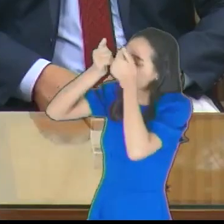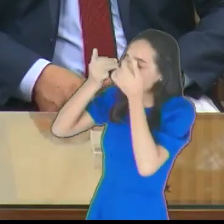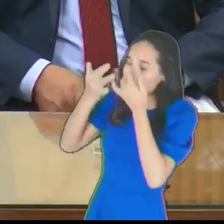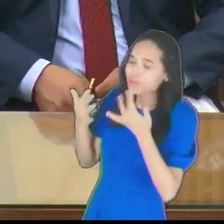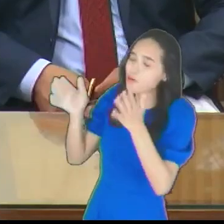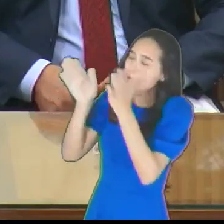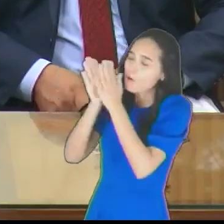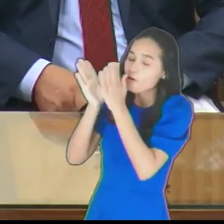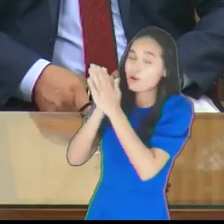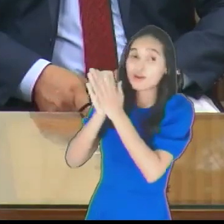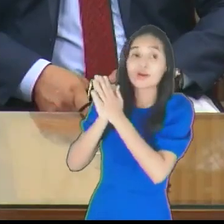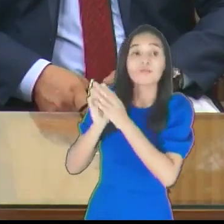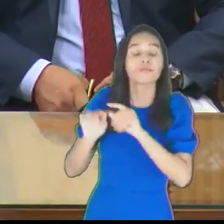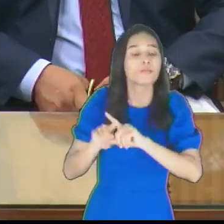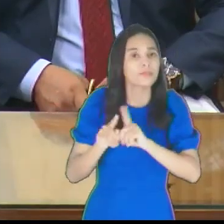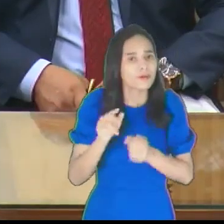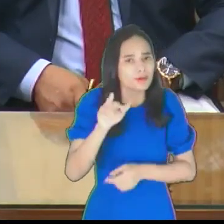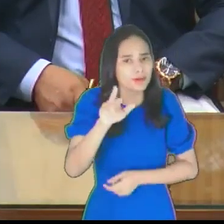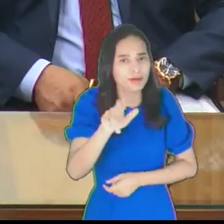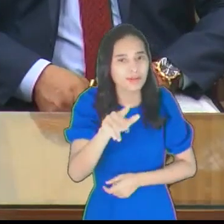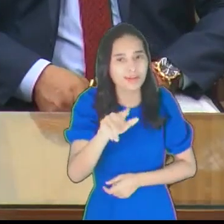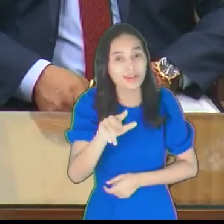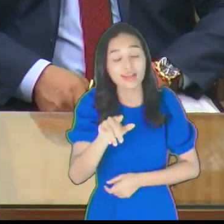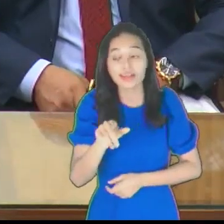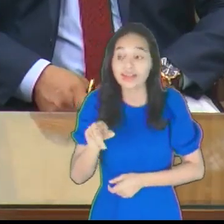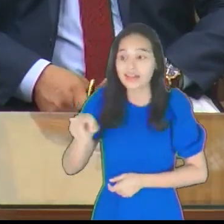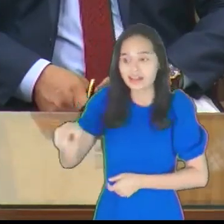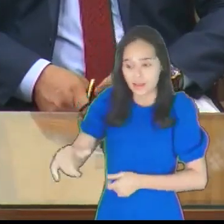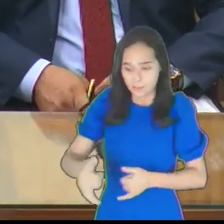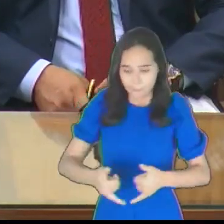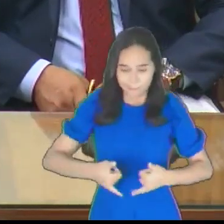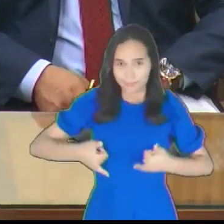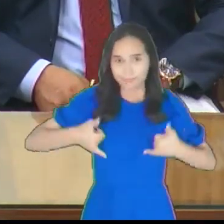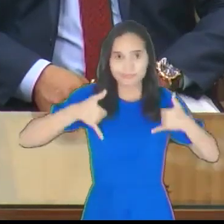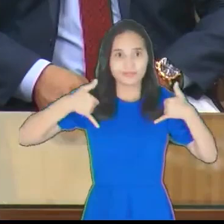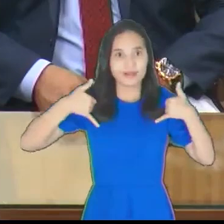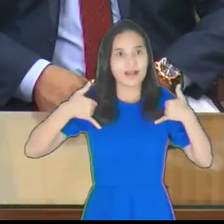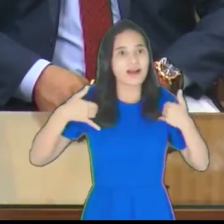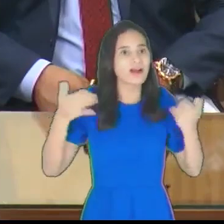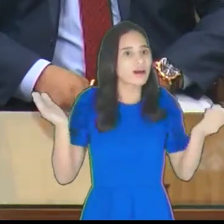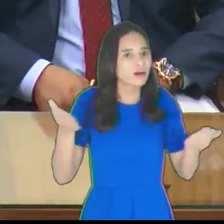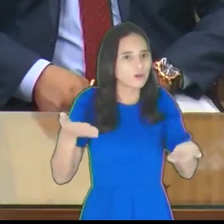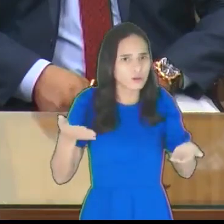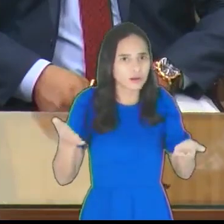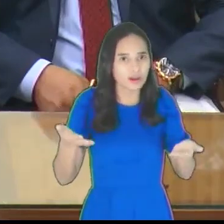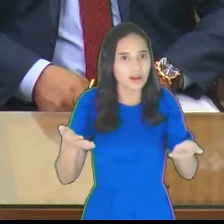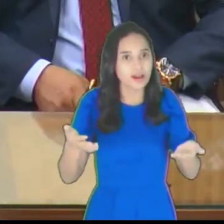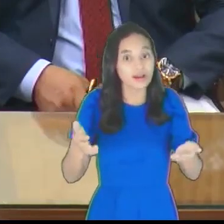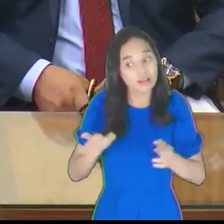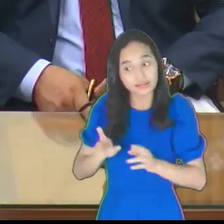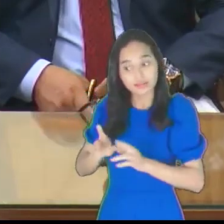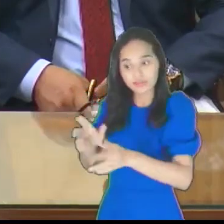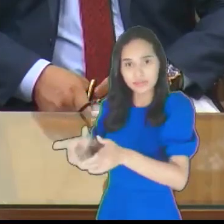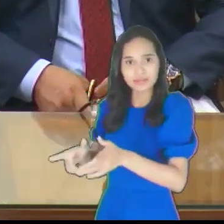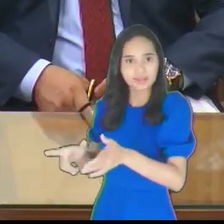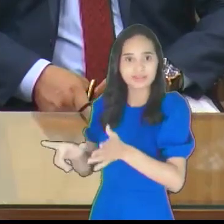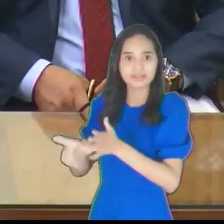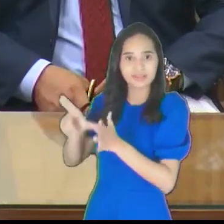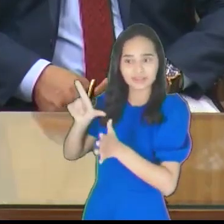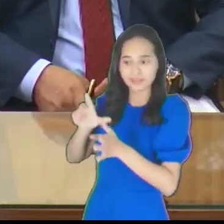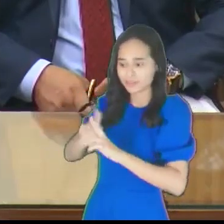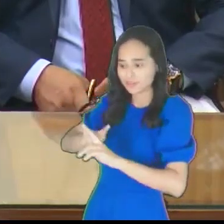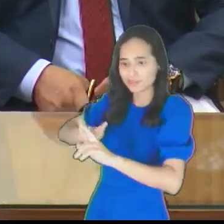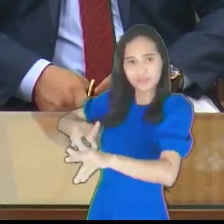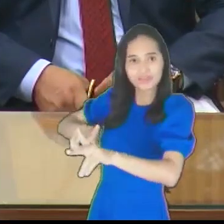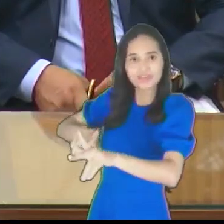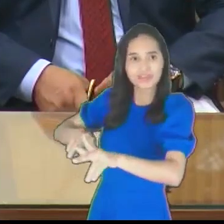orar. Mas, irmão, ele estava tão exaltado, ele agora já não era mais aquele Ezequias, já não era